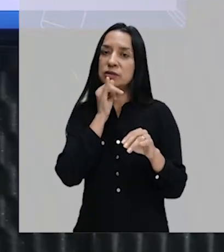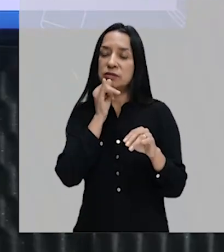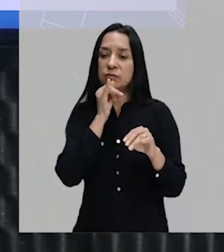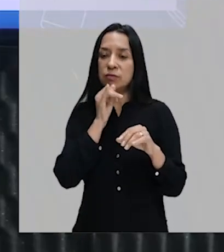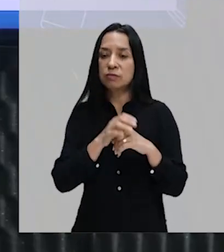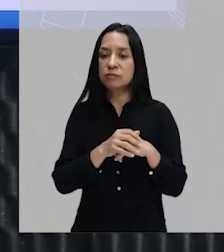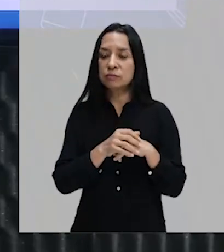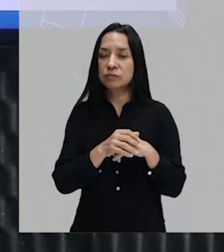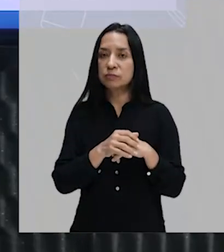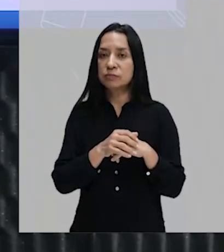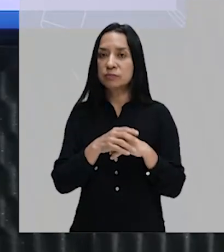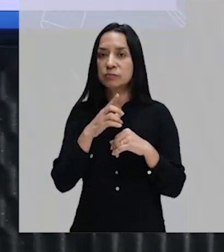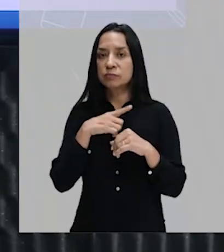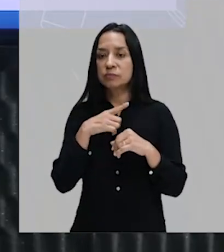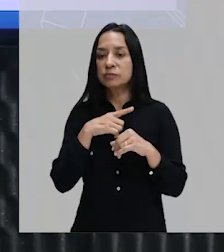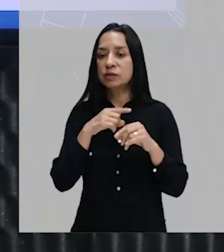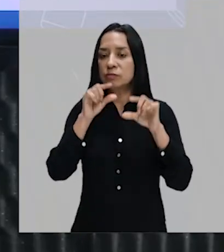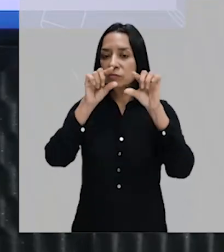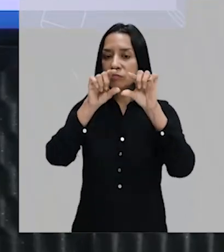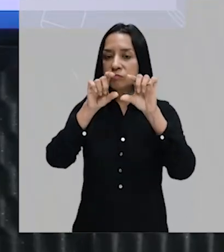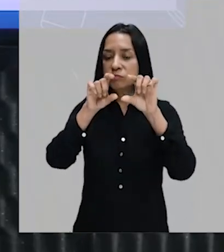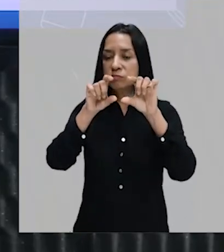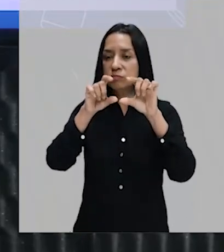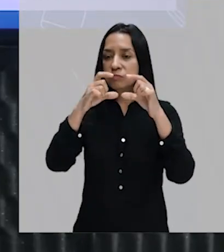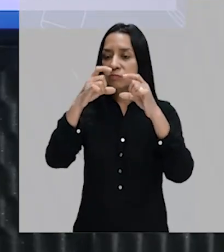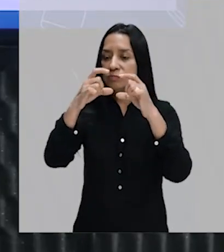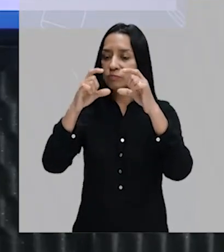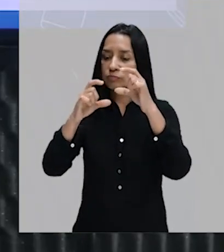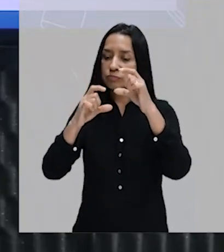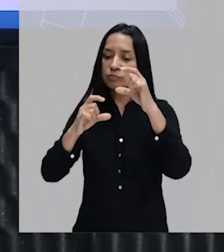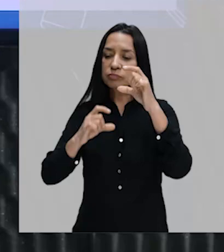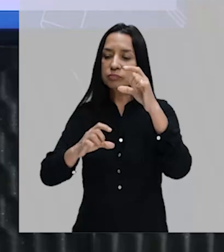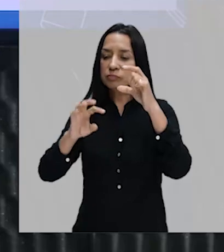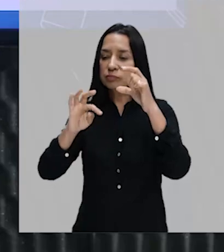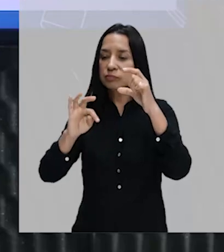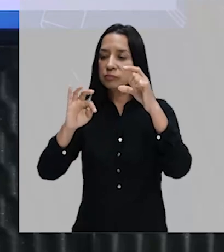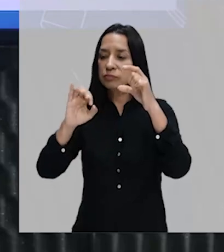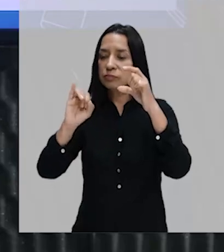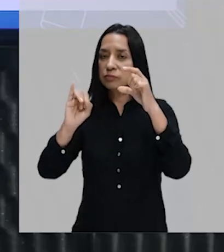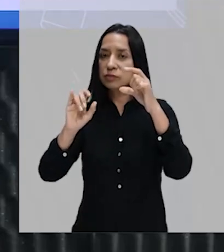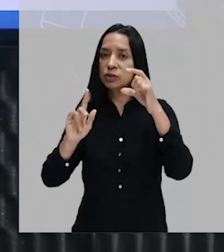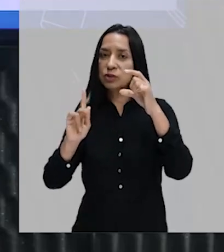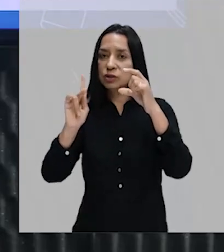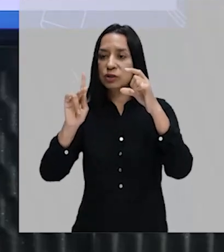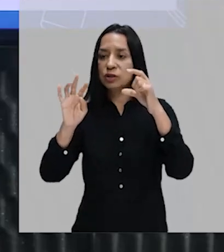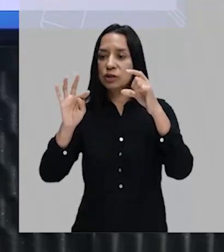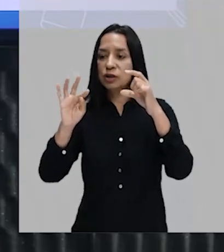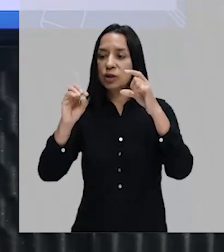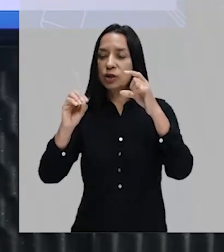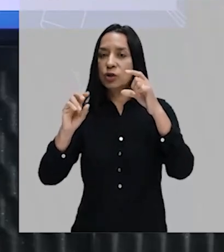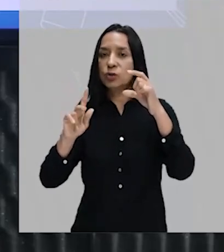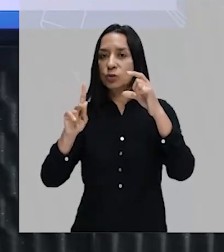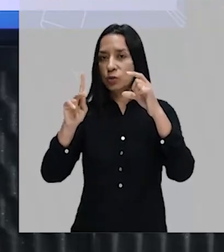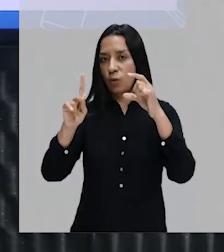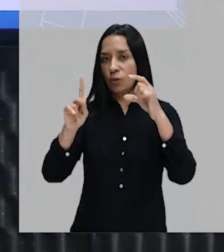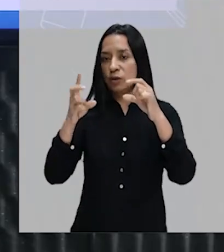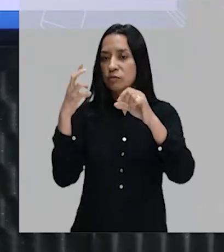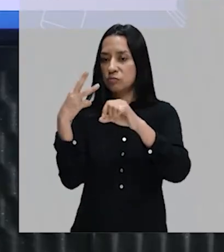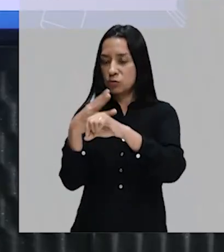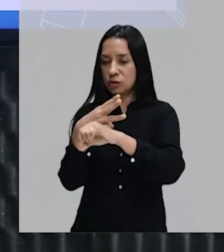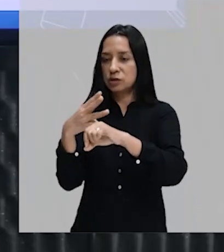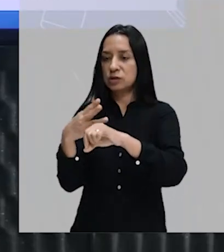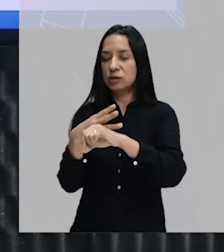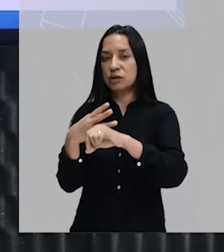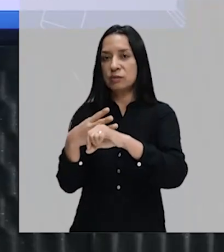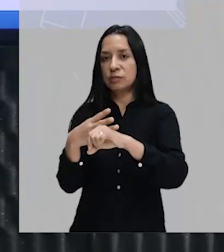exemplos, né? Tem nas tirinhas de TikTok, de WhatsApp. O WhatsApp está viciando muita galera